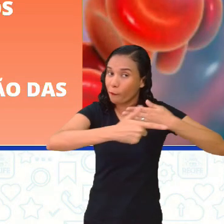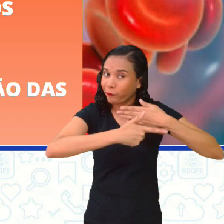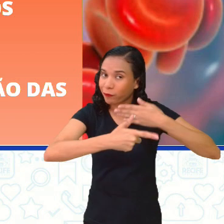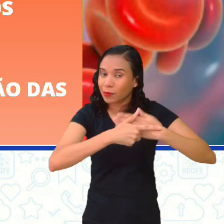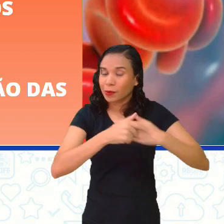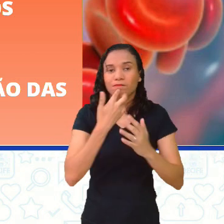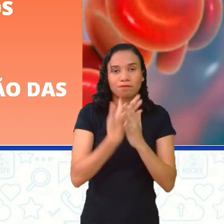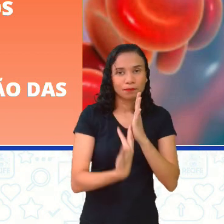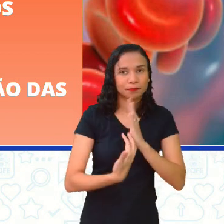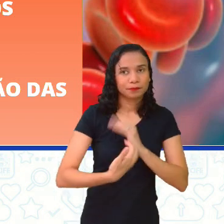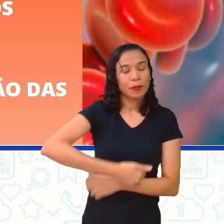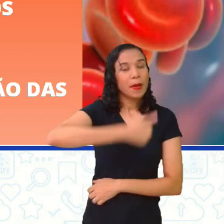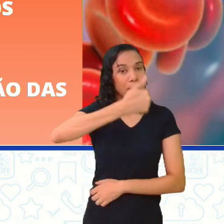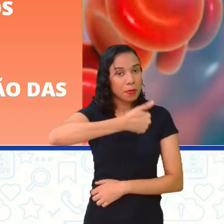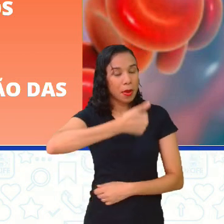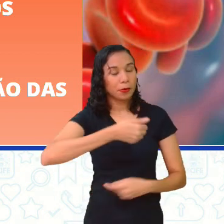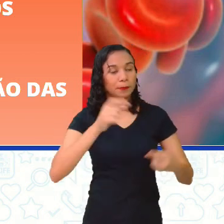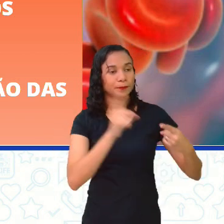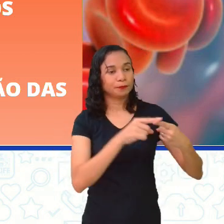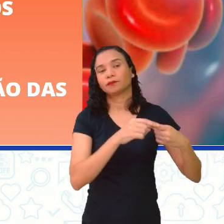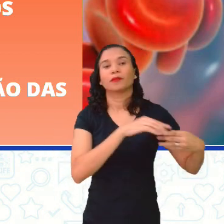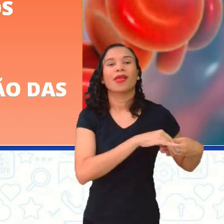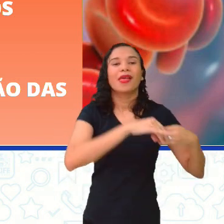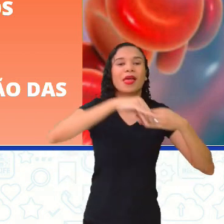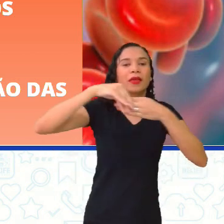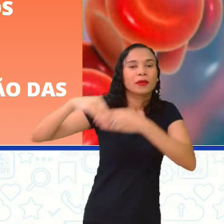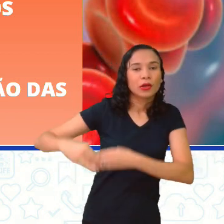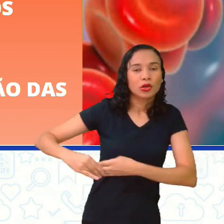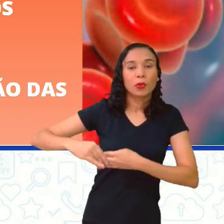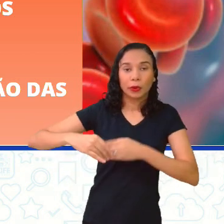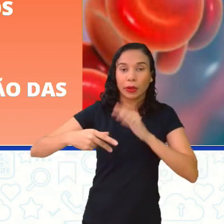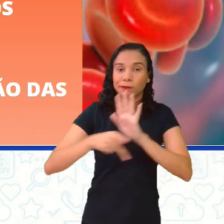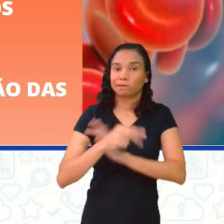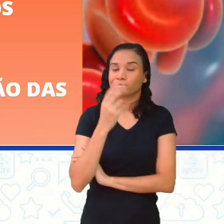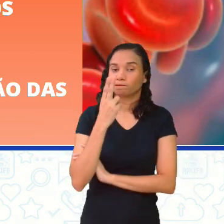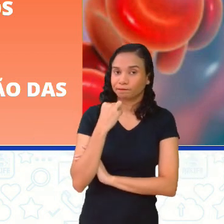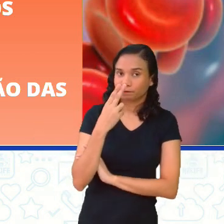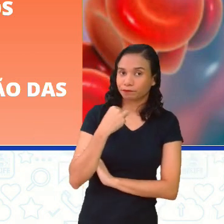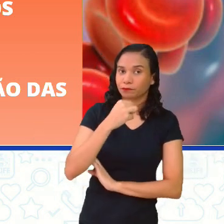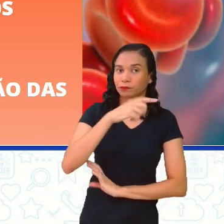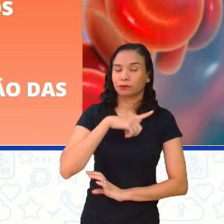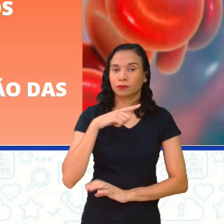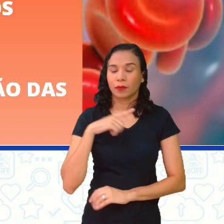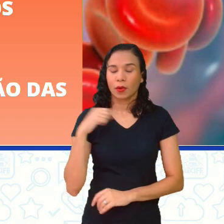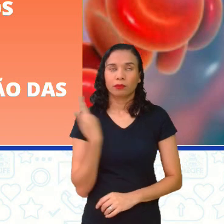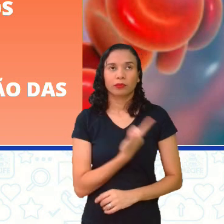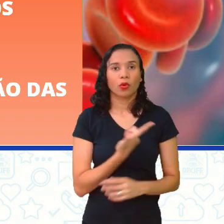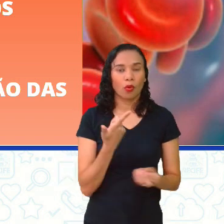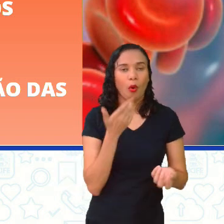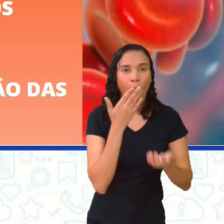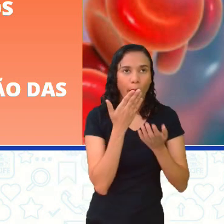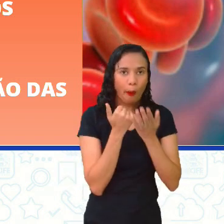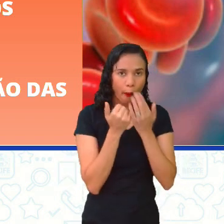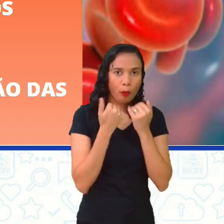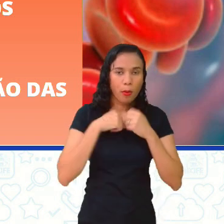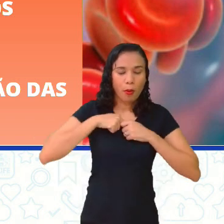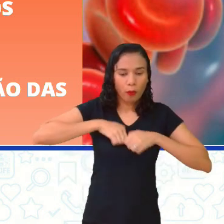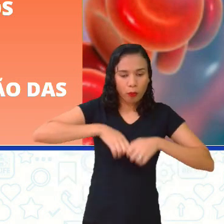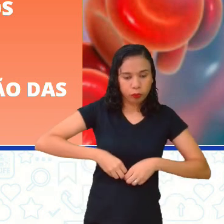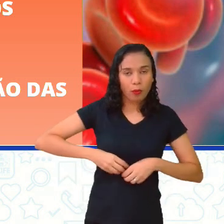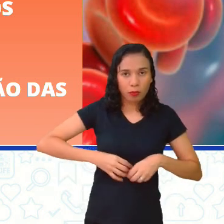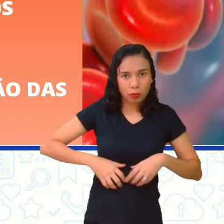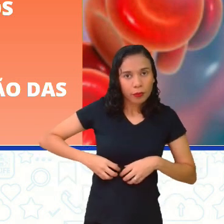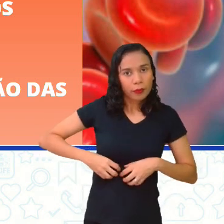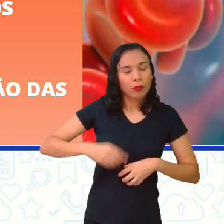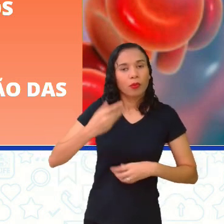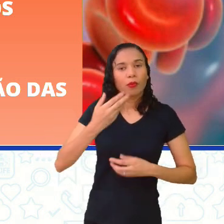sangue. Primeiro, transporte de nutrientes. Então, diante da digestão, o sangue agora vai pegar esses nutrientes a partir de